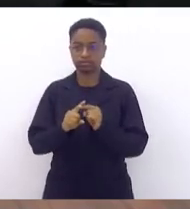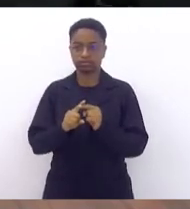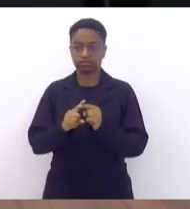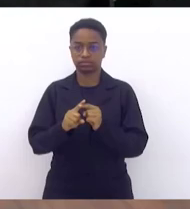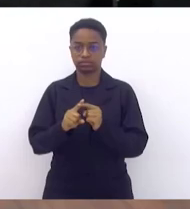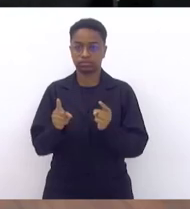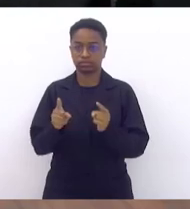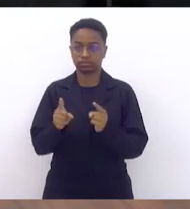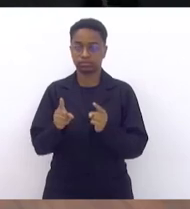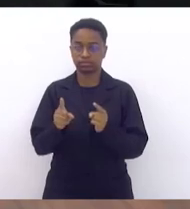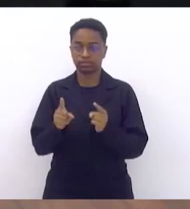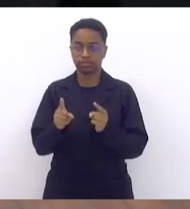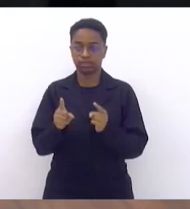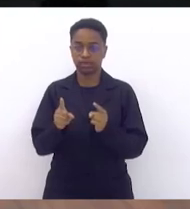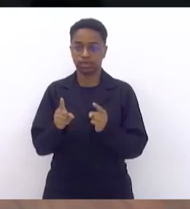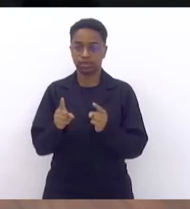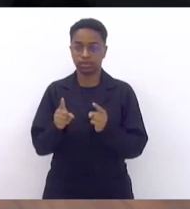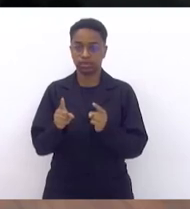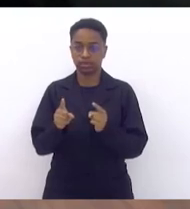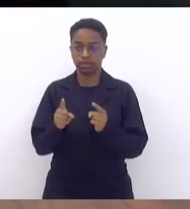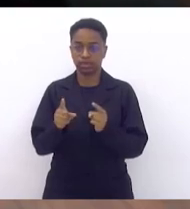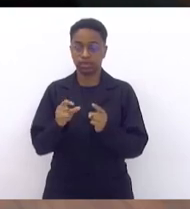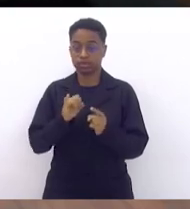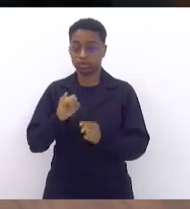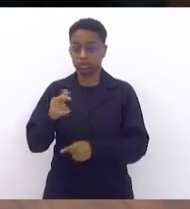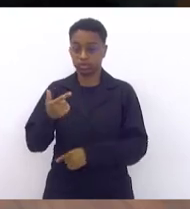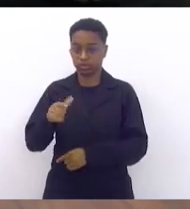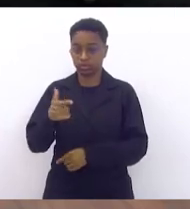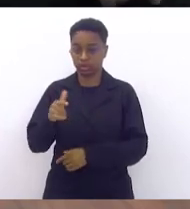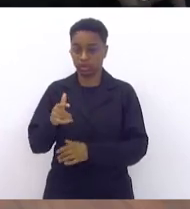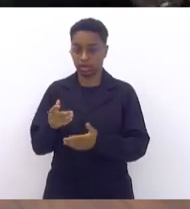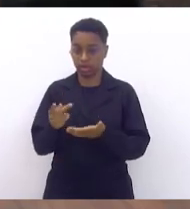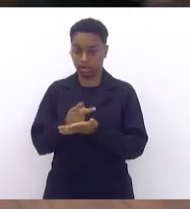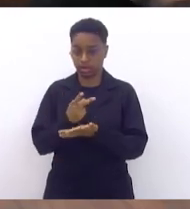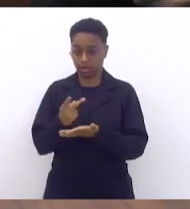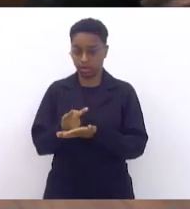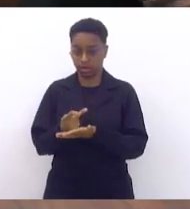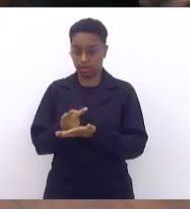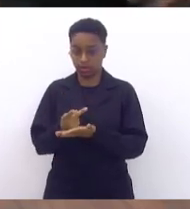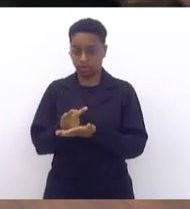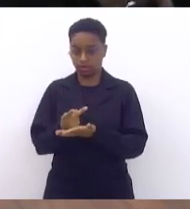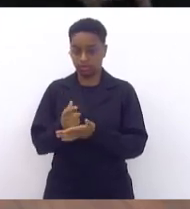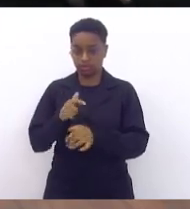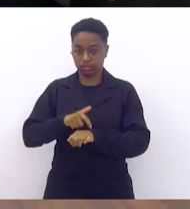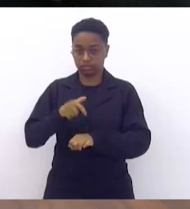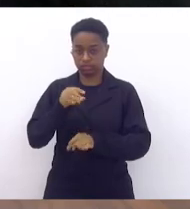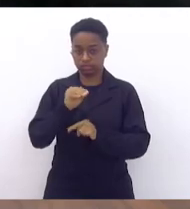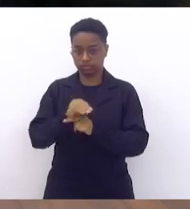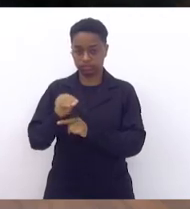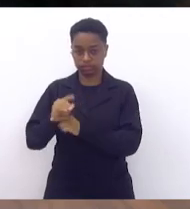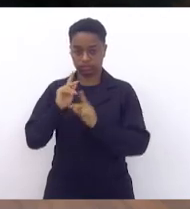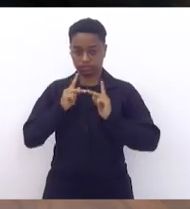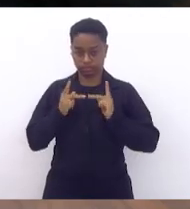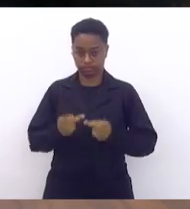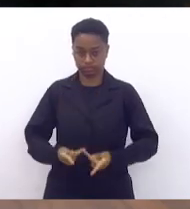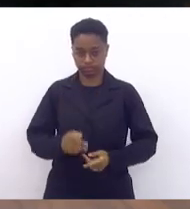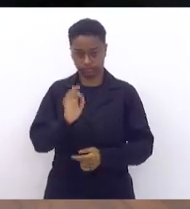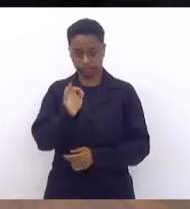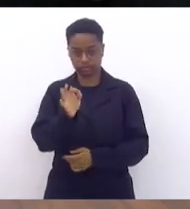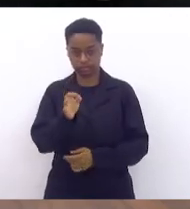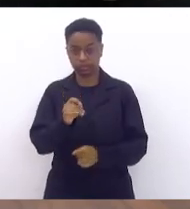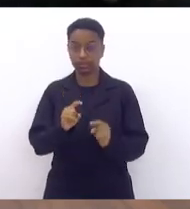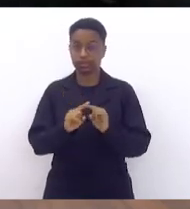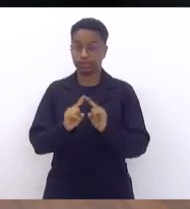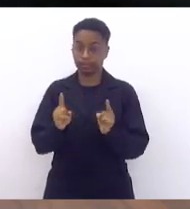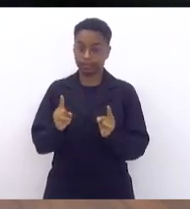onde não temos erros naquilo que é cuidado por seres humanos, não é mesmo? Tem, mas